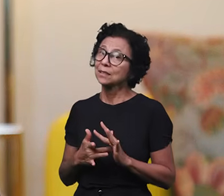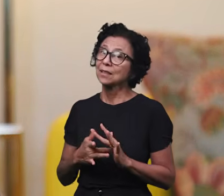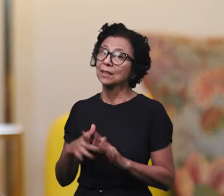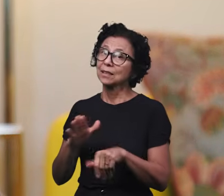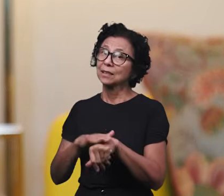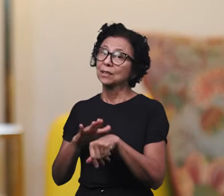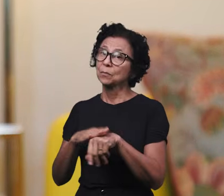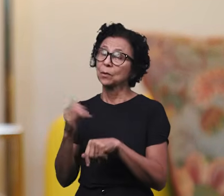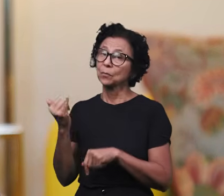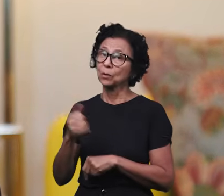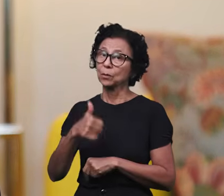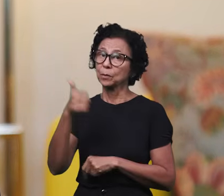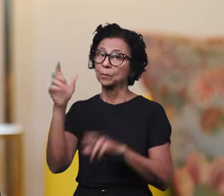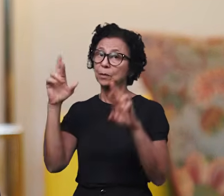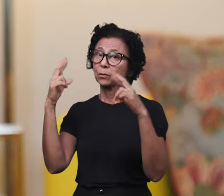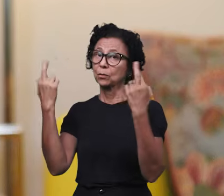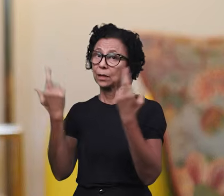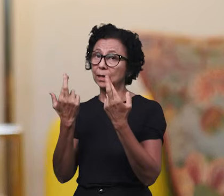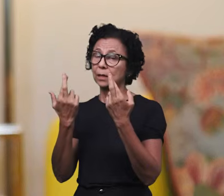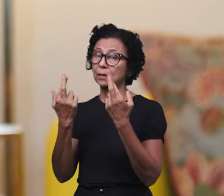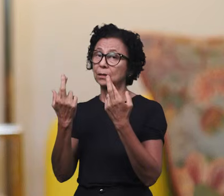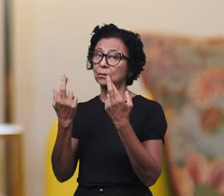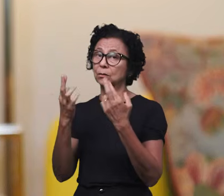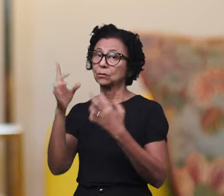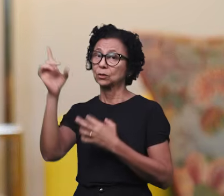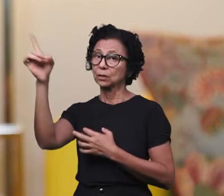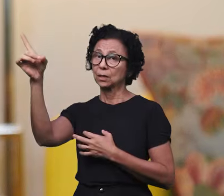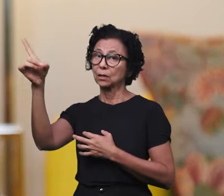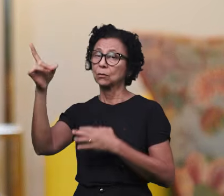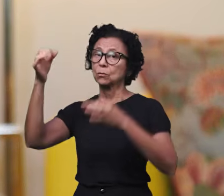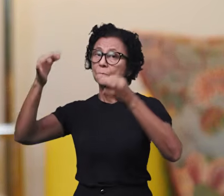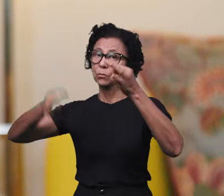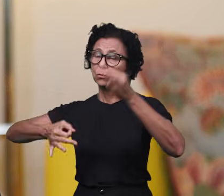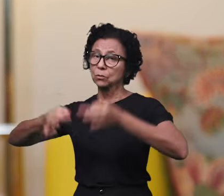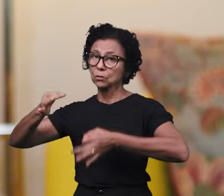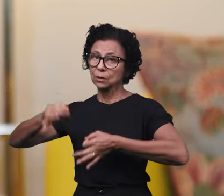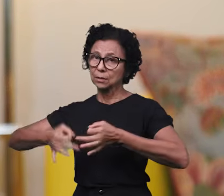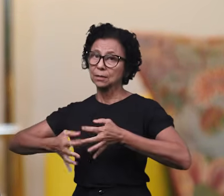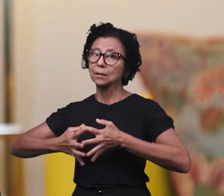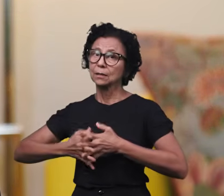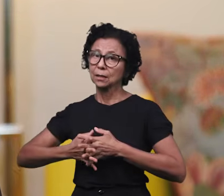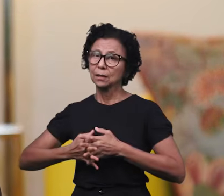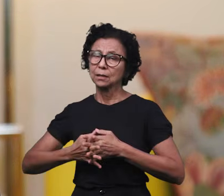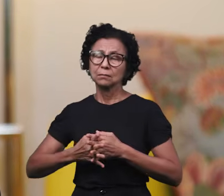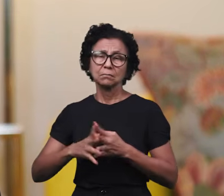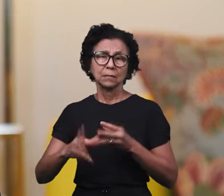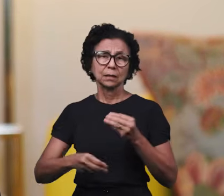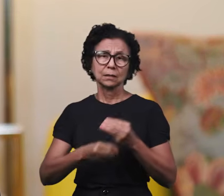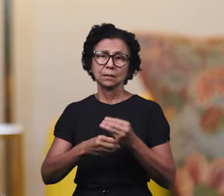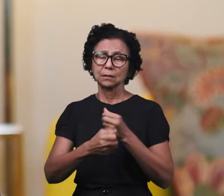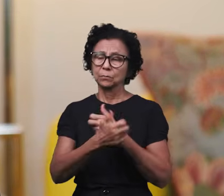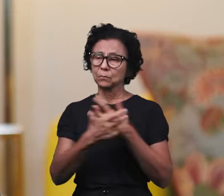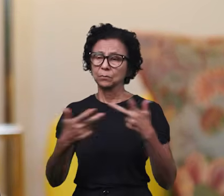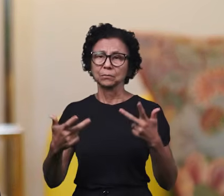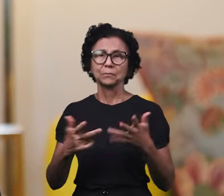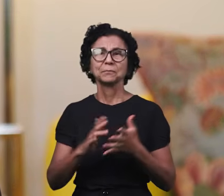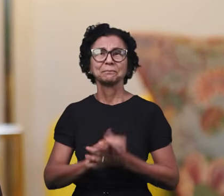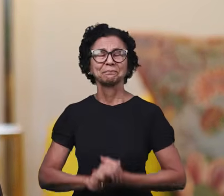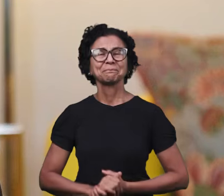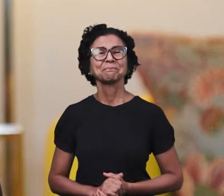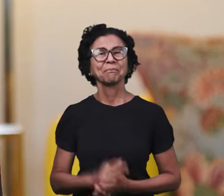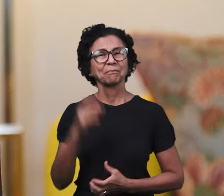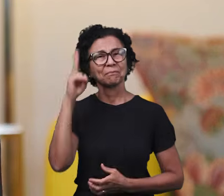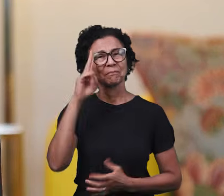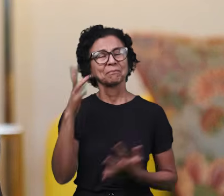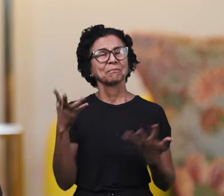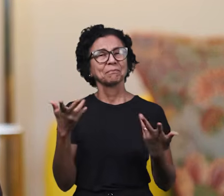Senhor Jesus, o próprio Senhor Jesus disse: buscai primeiro o reino de Deus e a sua justiça, e as demais coisas vos serão acrescentadas. Amém. É